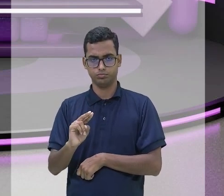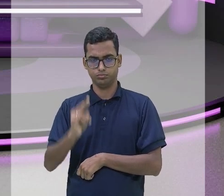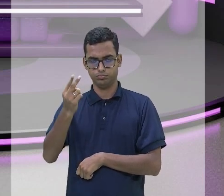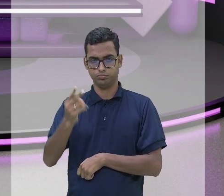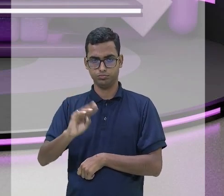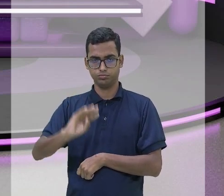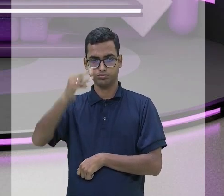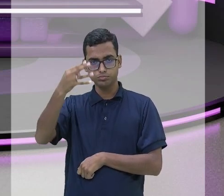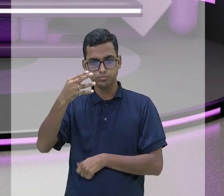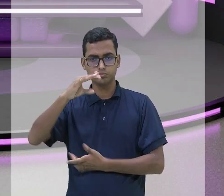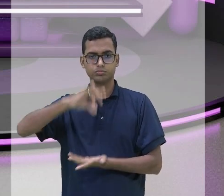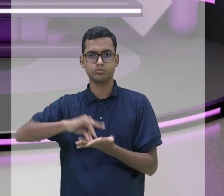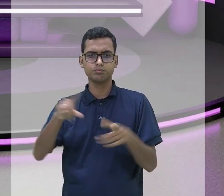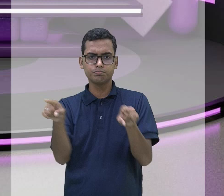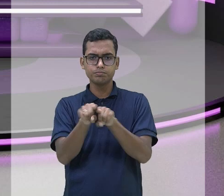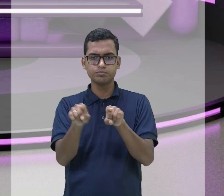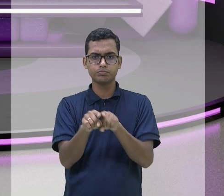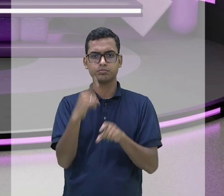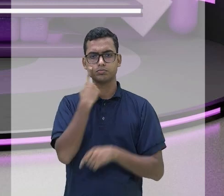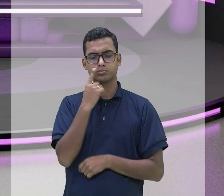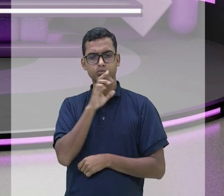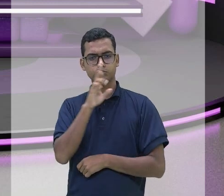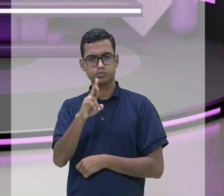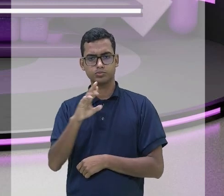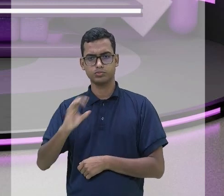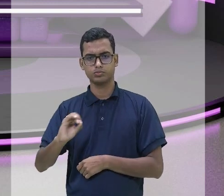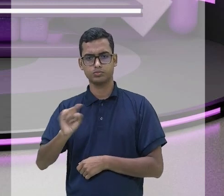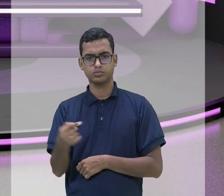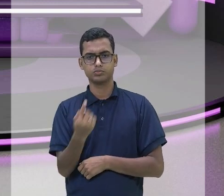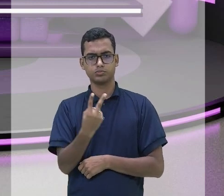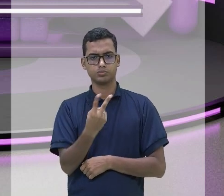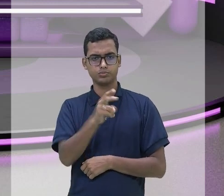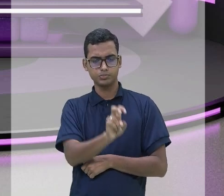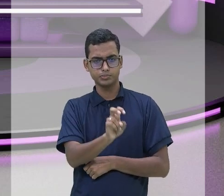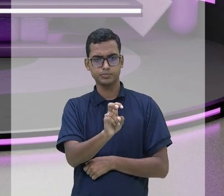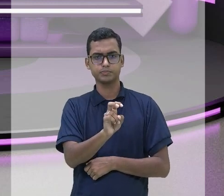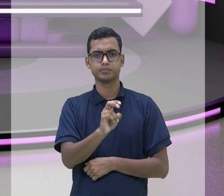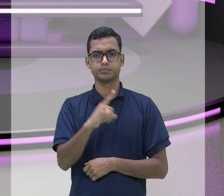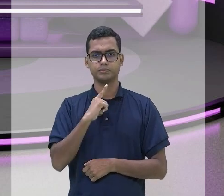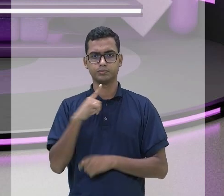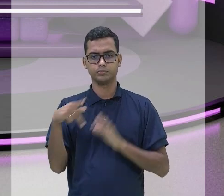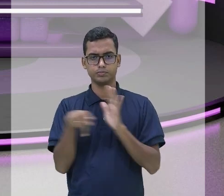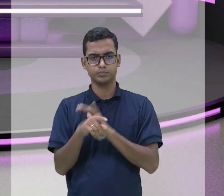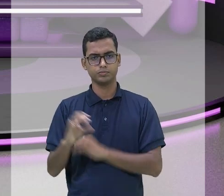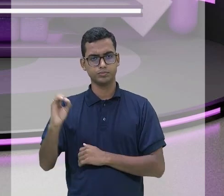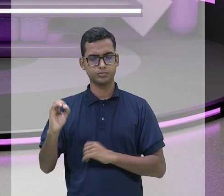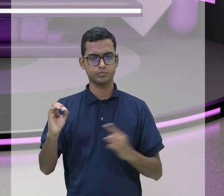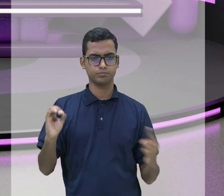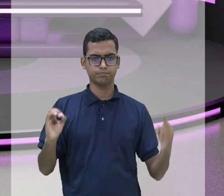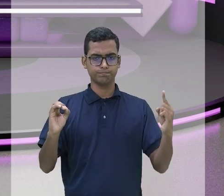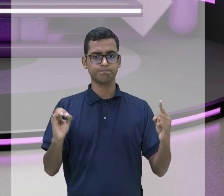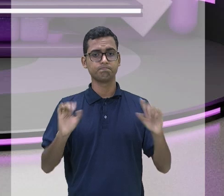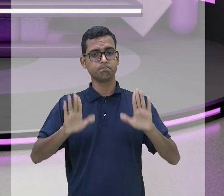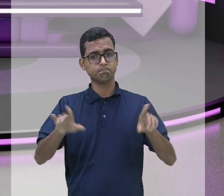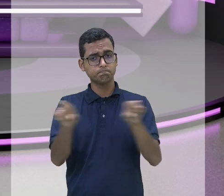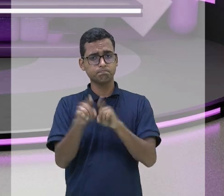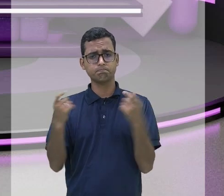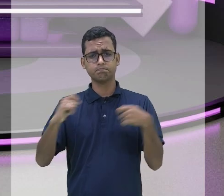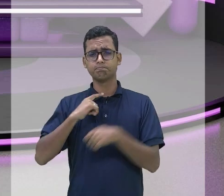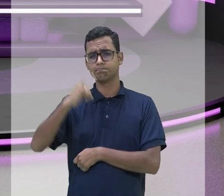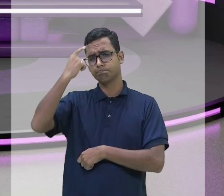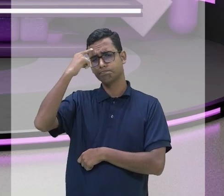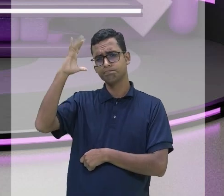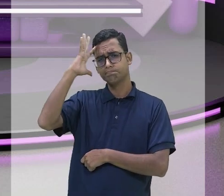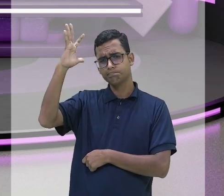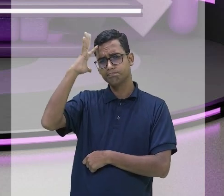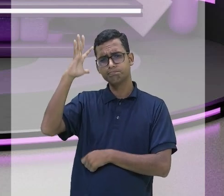o resultado é 0,25. Então, é um valor aí que está entre 0 e 1. Mas aí a gente pode se perguntar, professora,